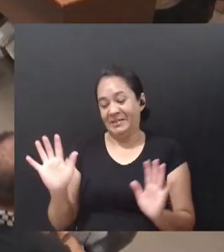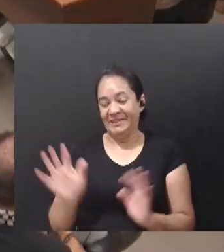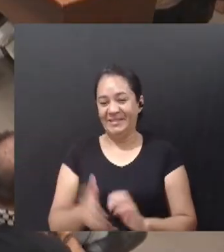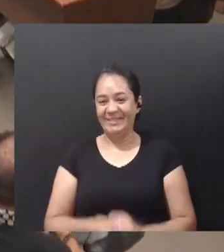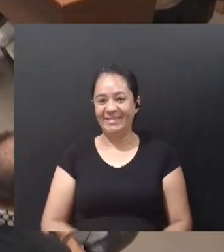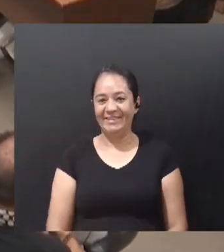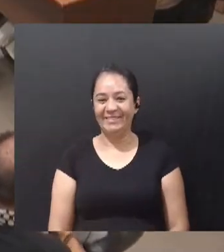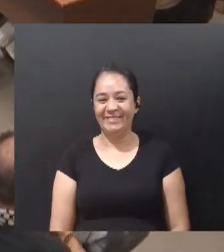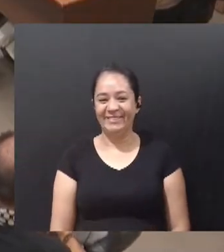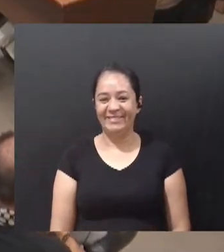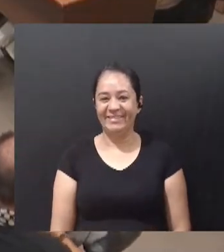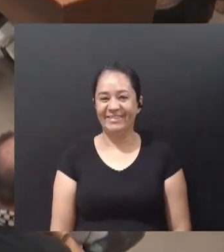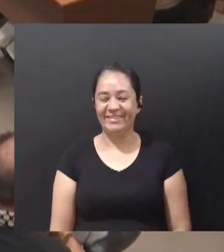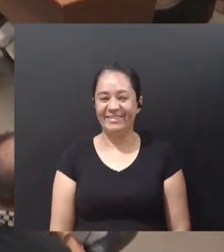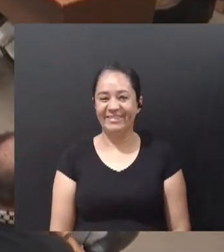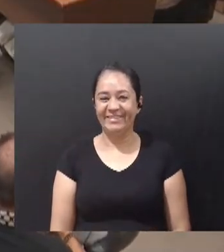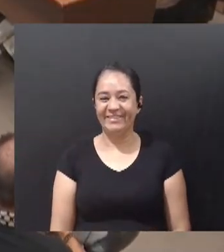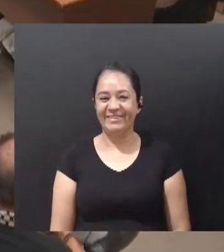eu quero ficar nervosa.